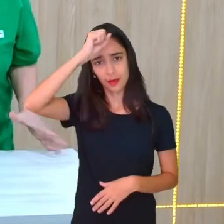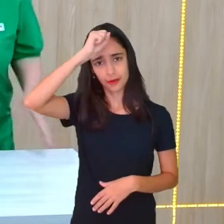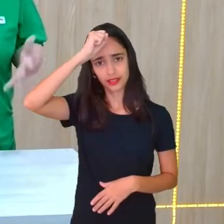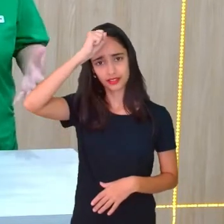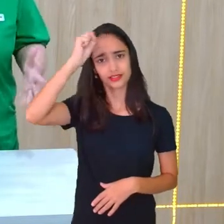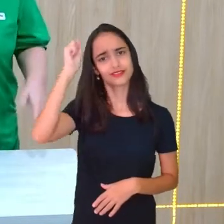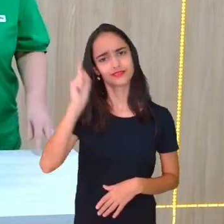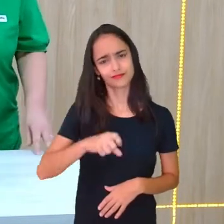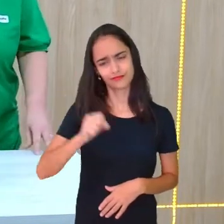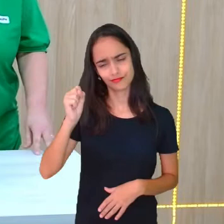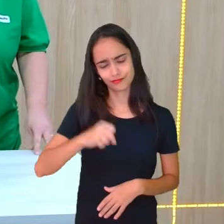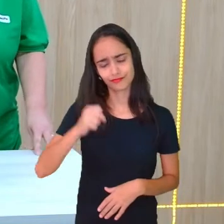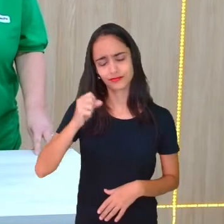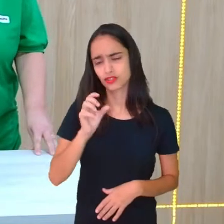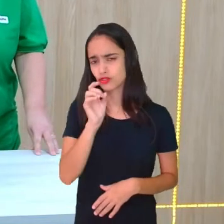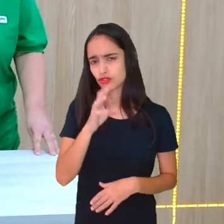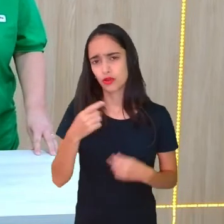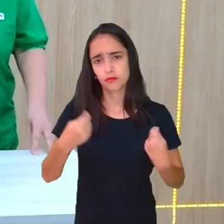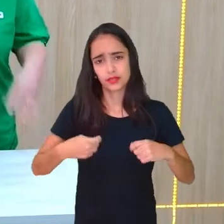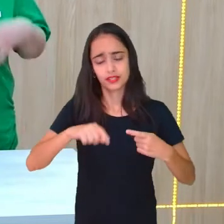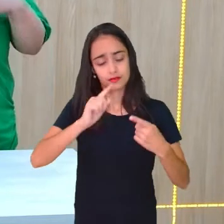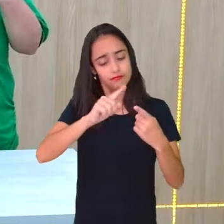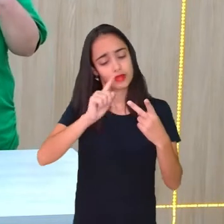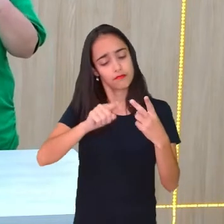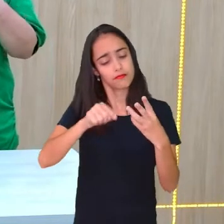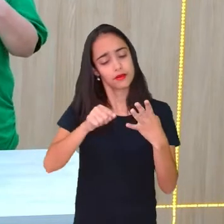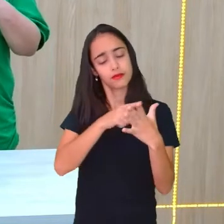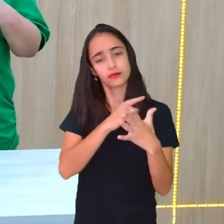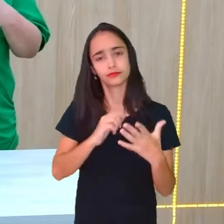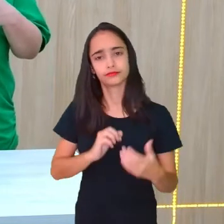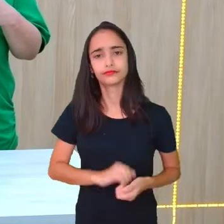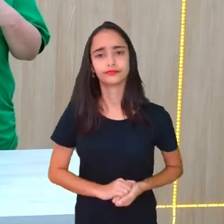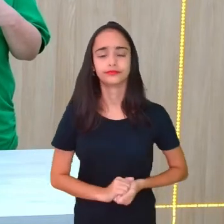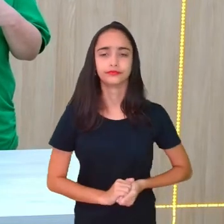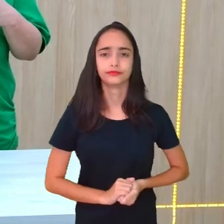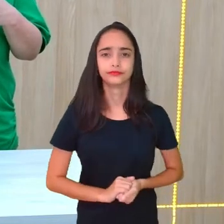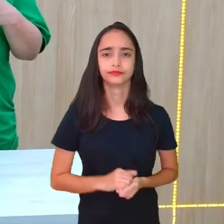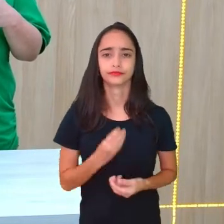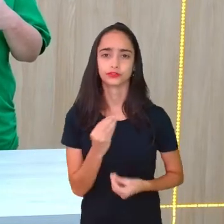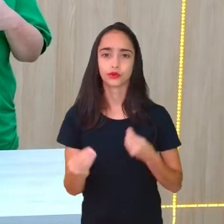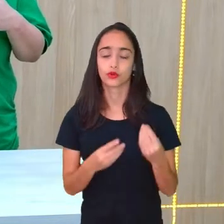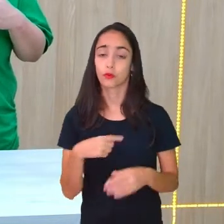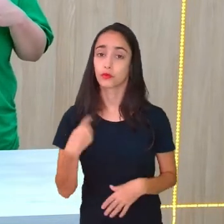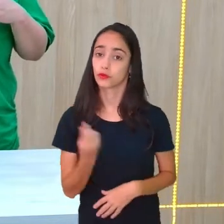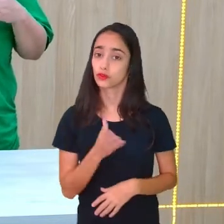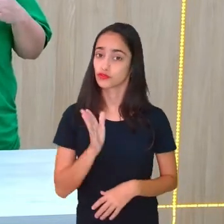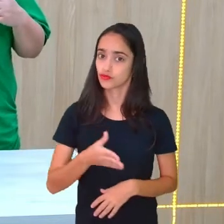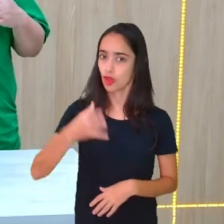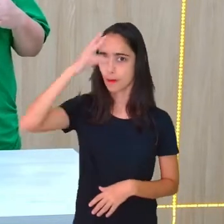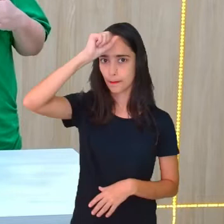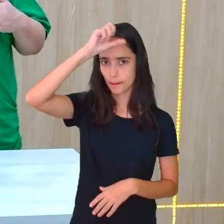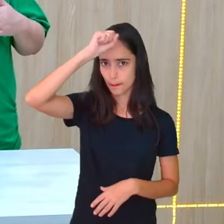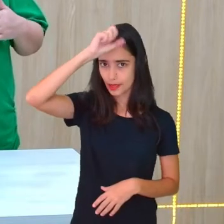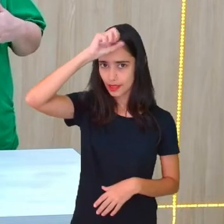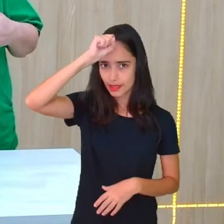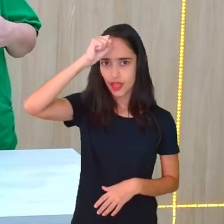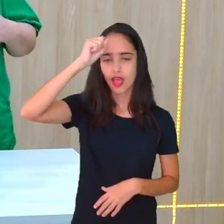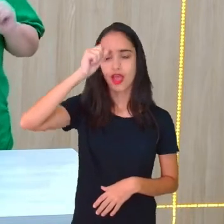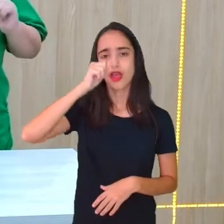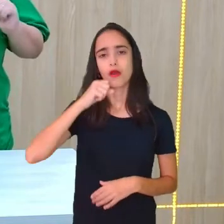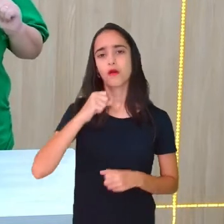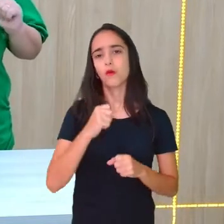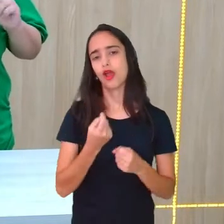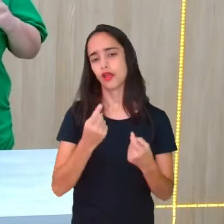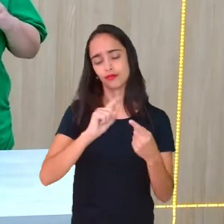contar exatamente. Só que aí, como a gente aprendeu o que contar, você pode depois aprender a